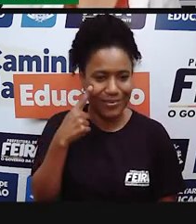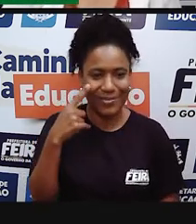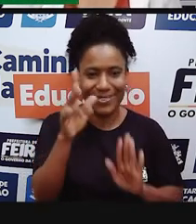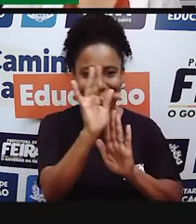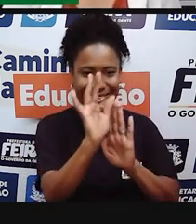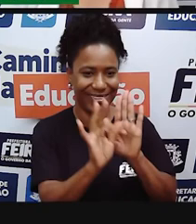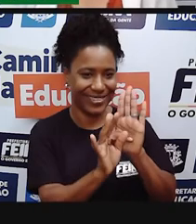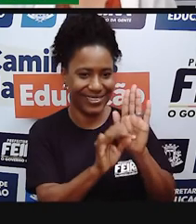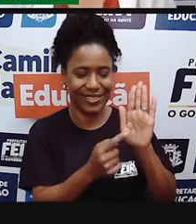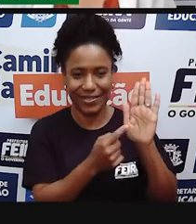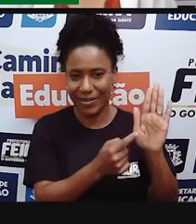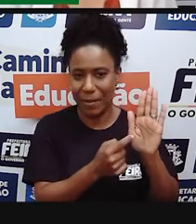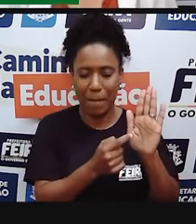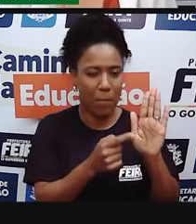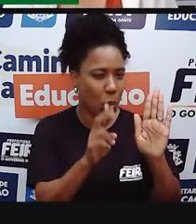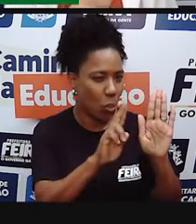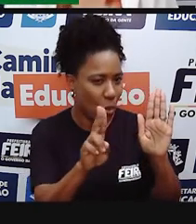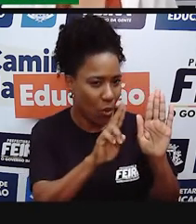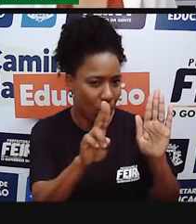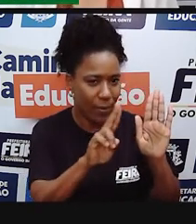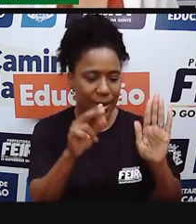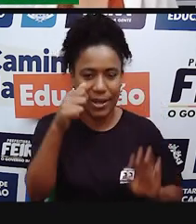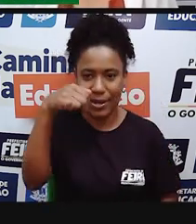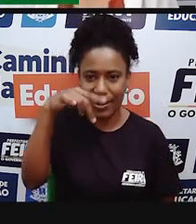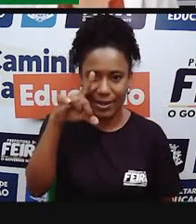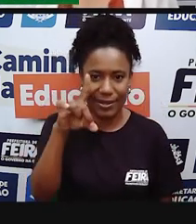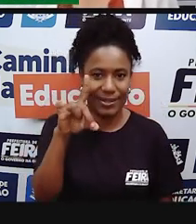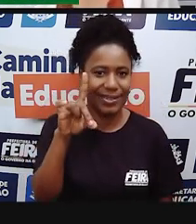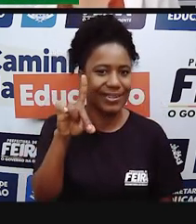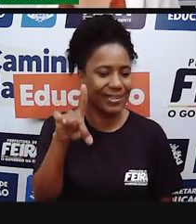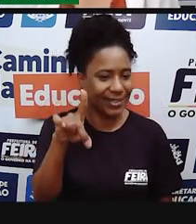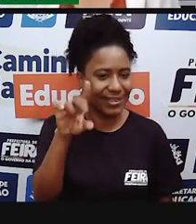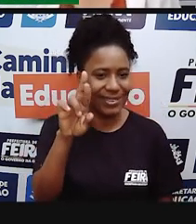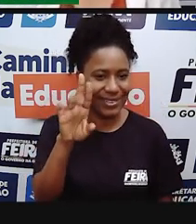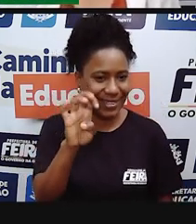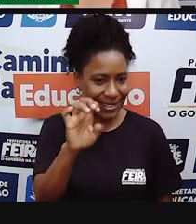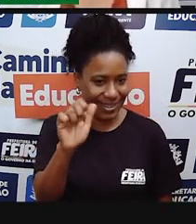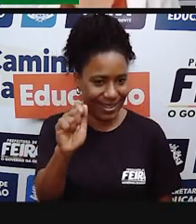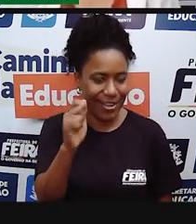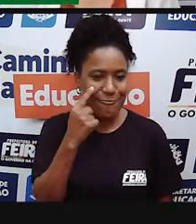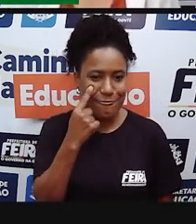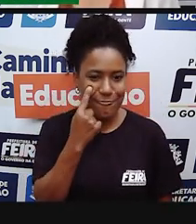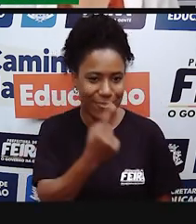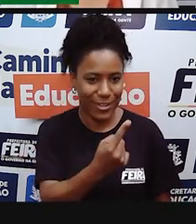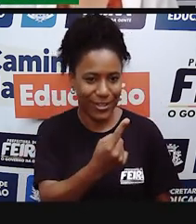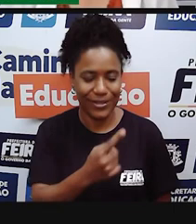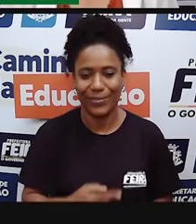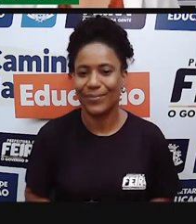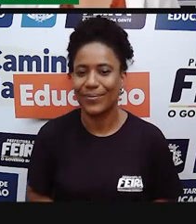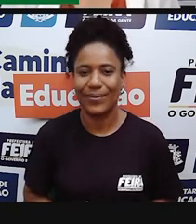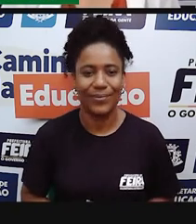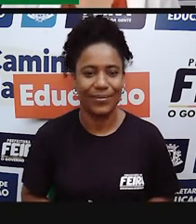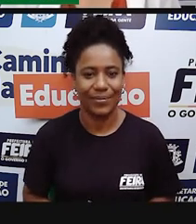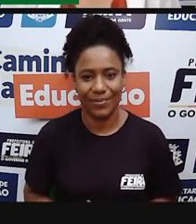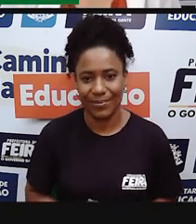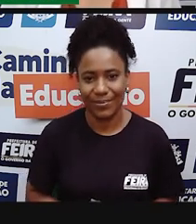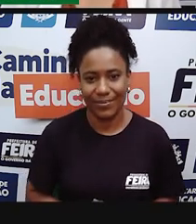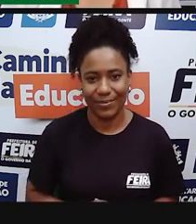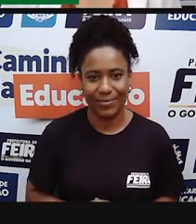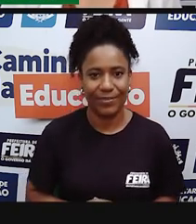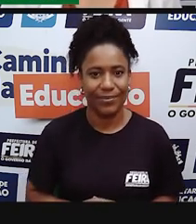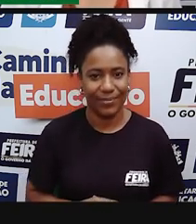procurar o nome de Andréia lá no finalzinho é nós regra velocista e eu tenho uma irmã pequena